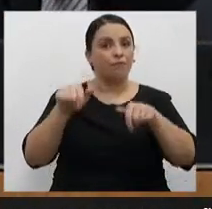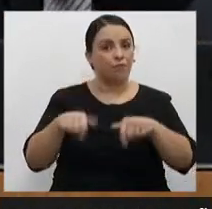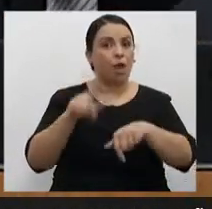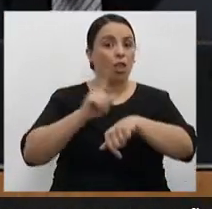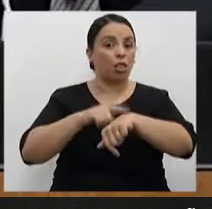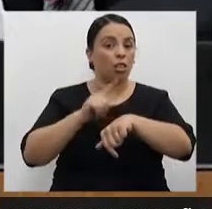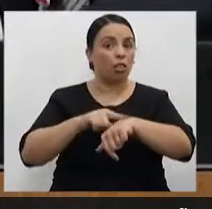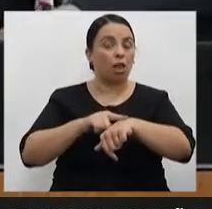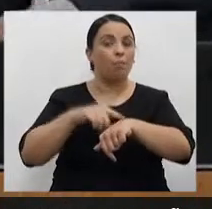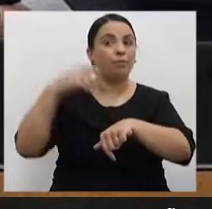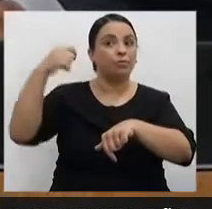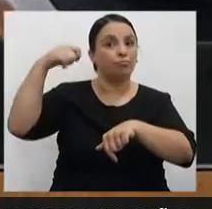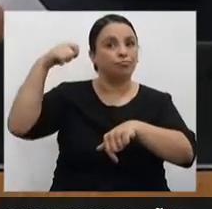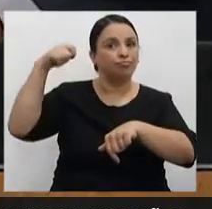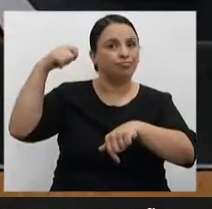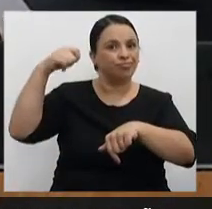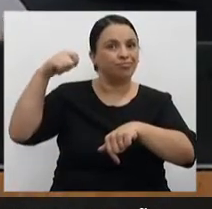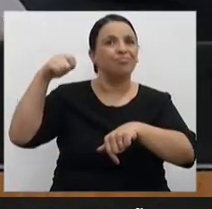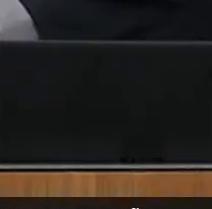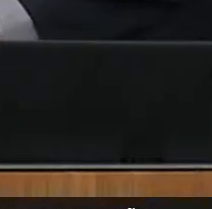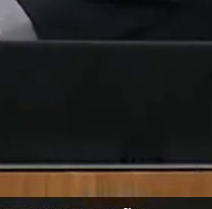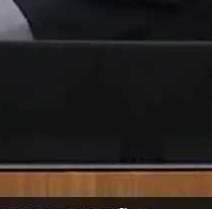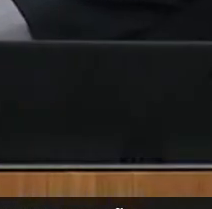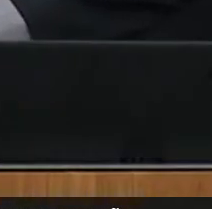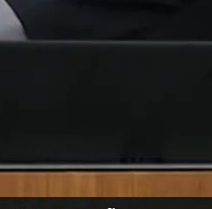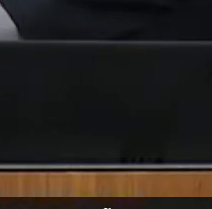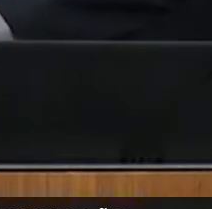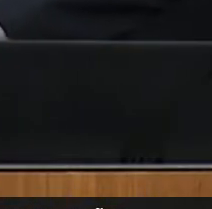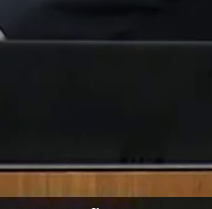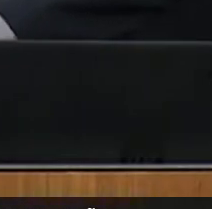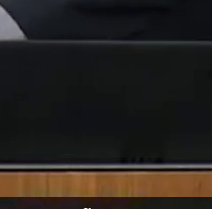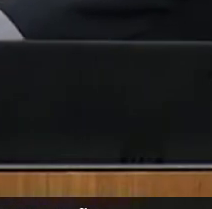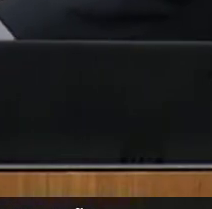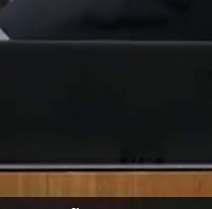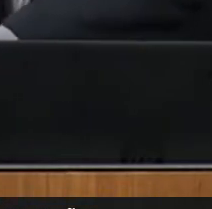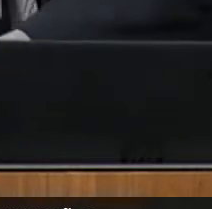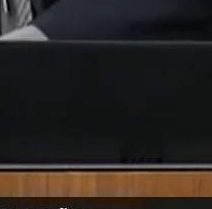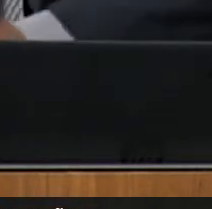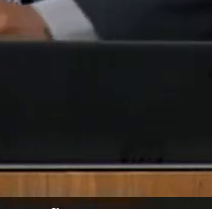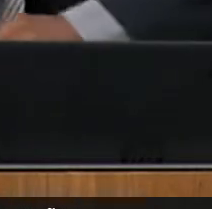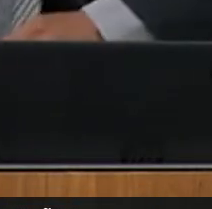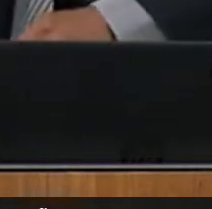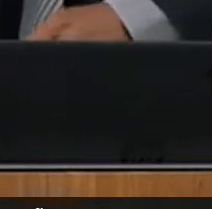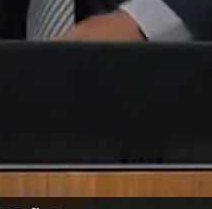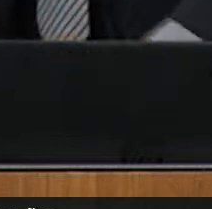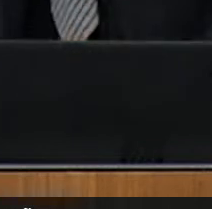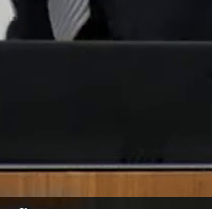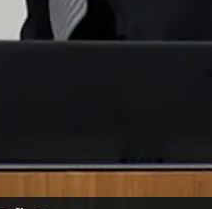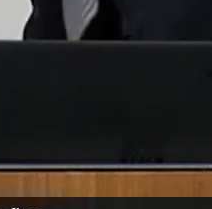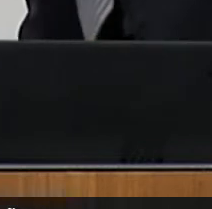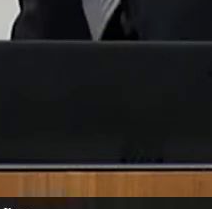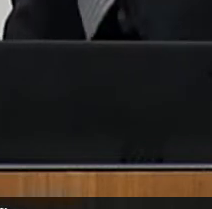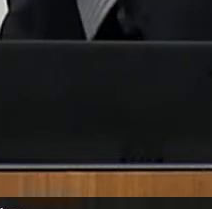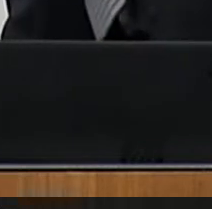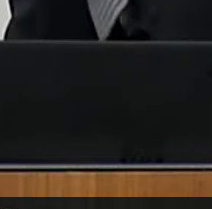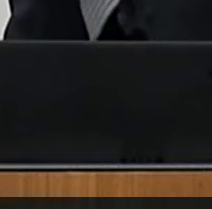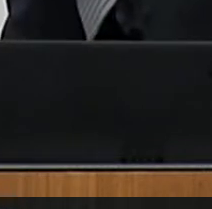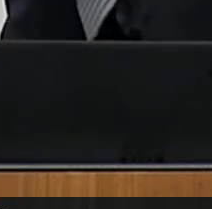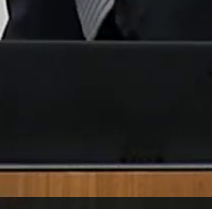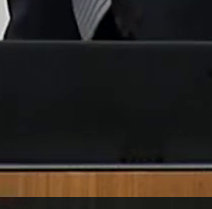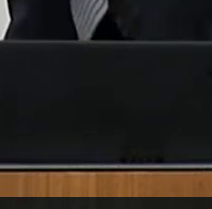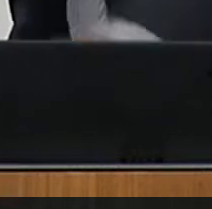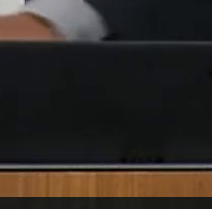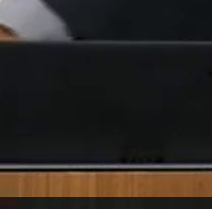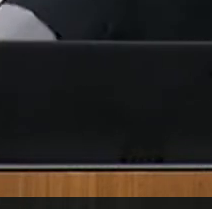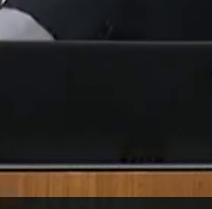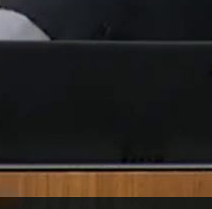o término do tempo, tá bom? Só quero aqui também registrar a presença nessa reunião